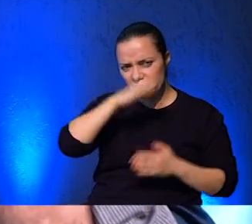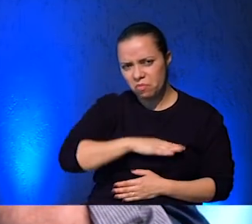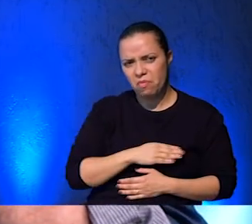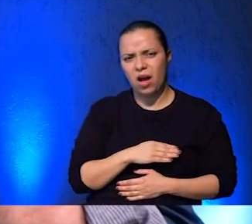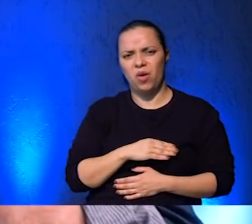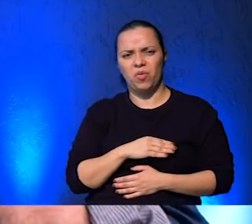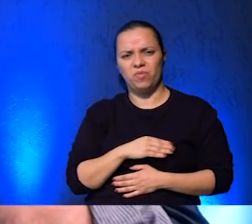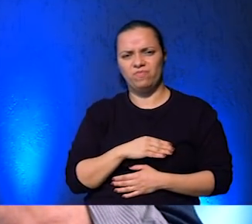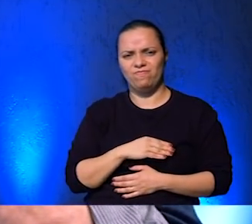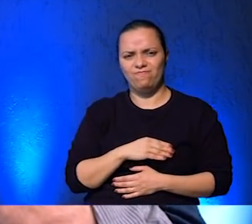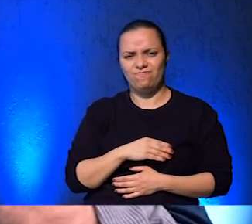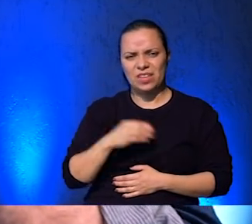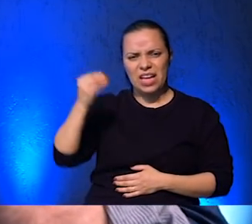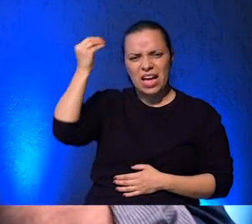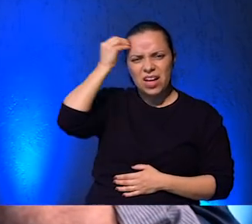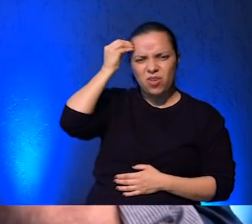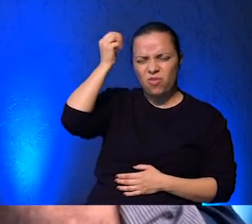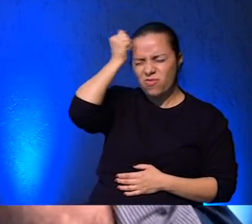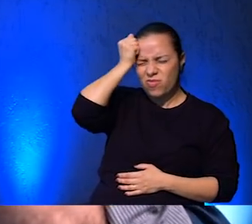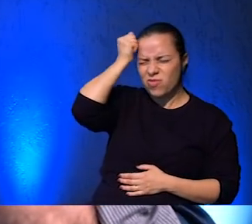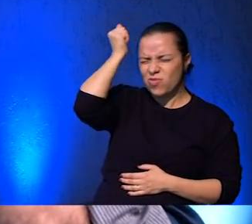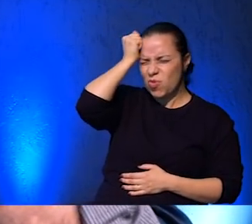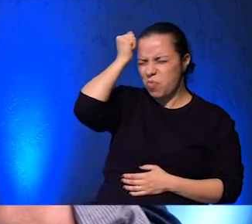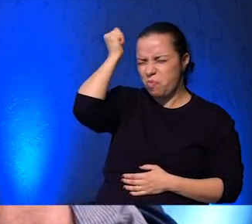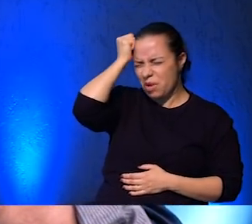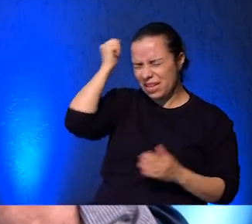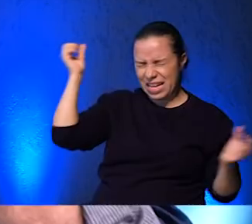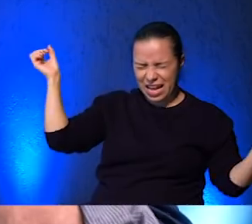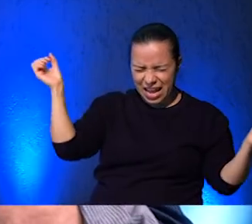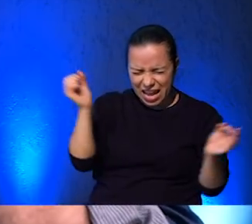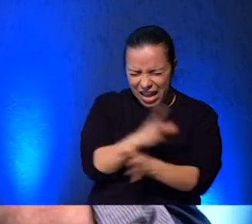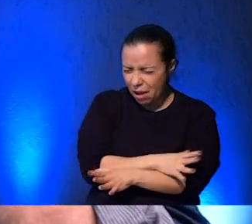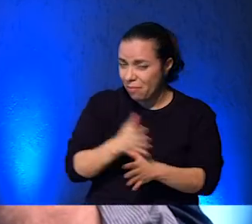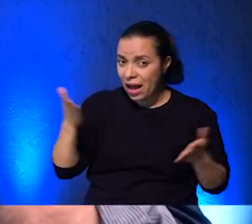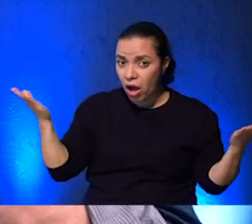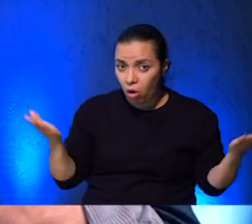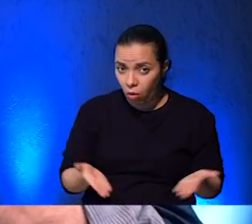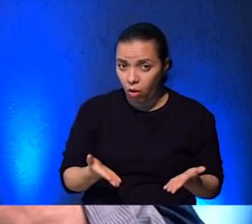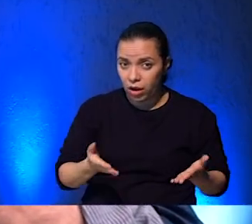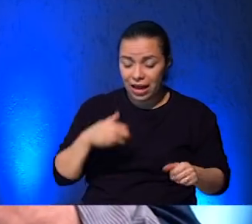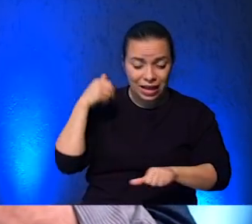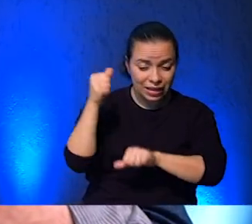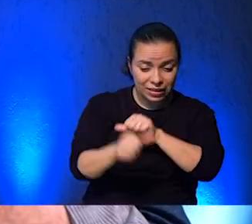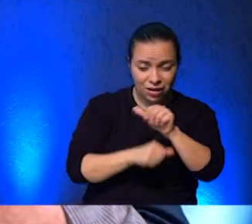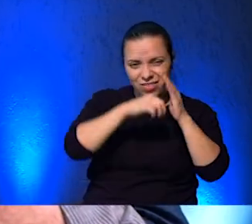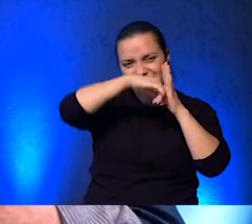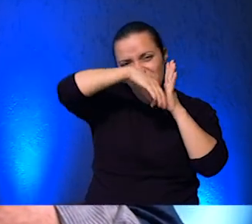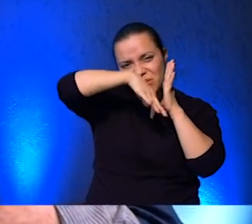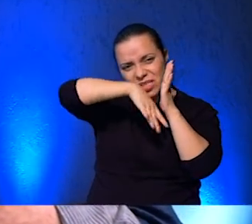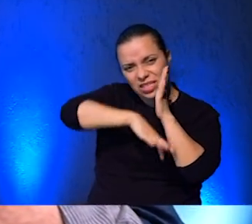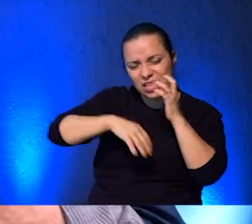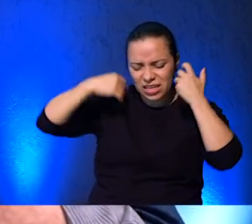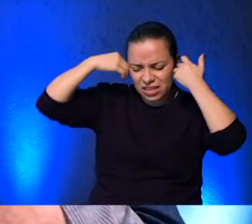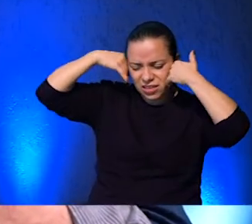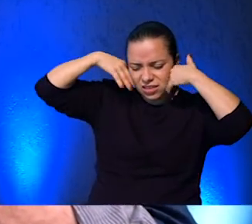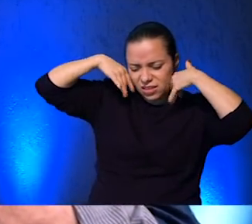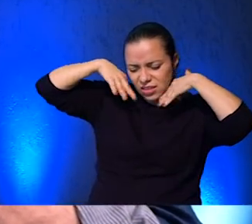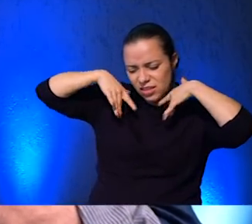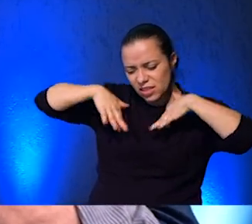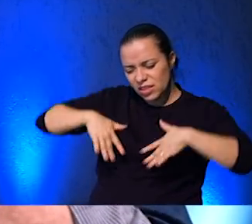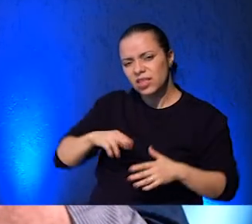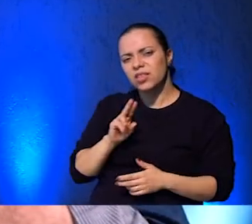em nome de jesus que a culpa é removida pelo poder do sangue que verteu do rosto de jesus